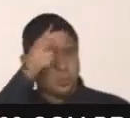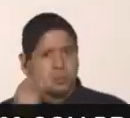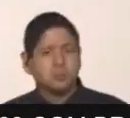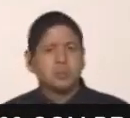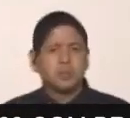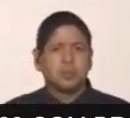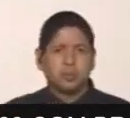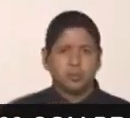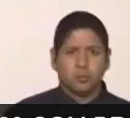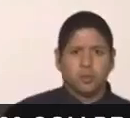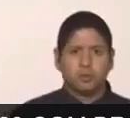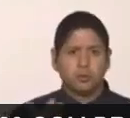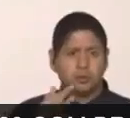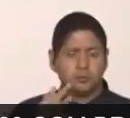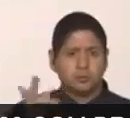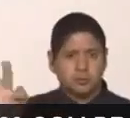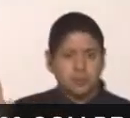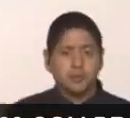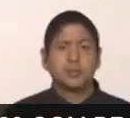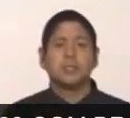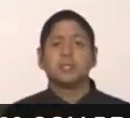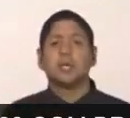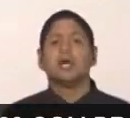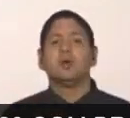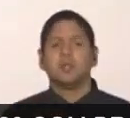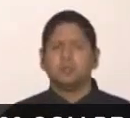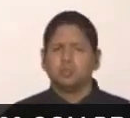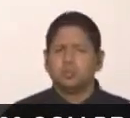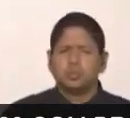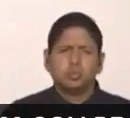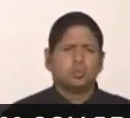e o governo federal possam estar juntos nesse projeto.